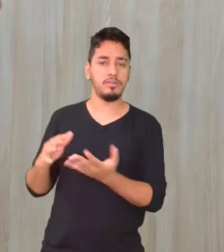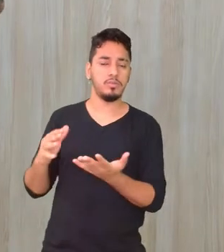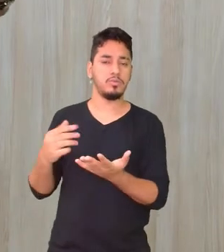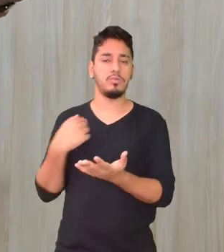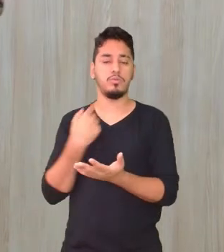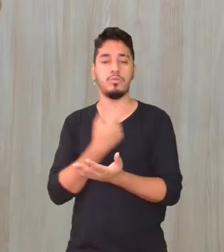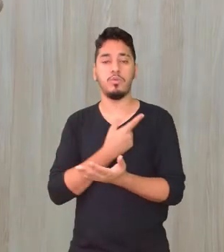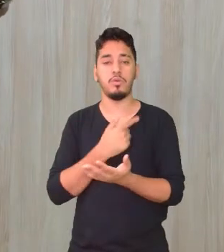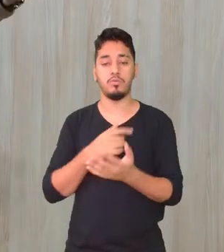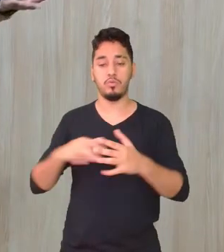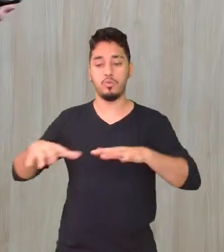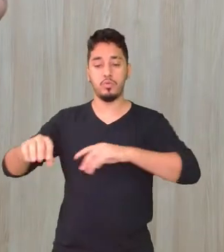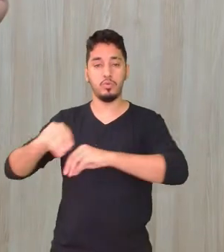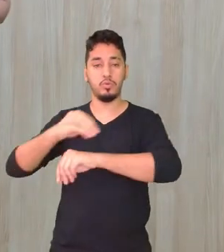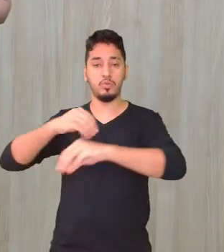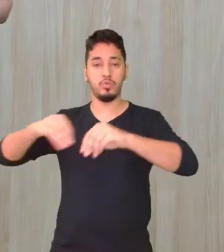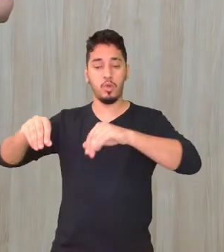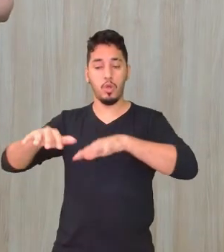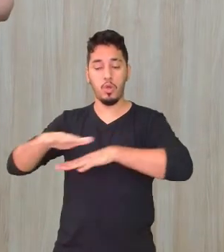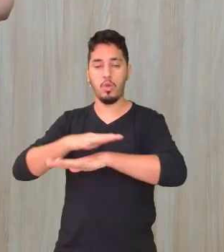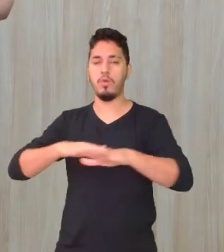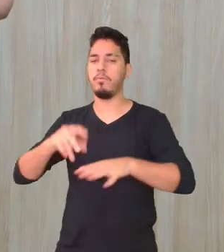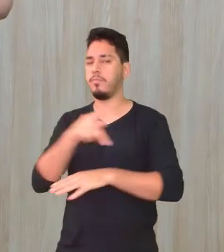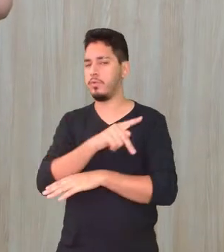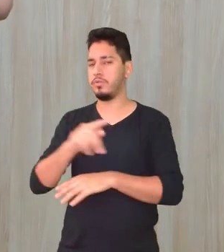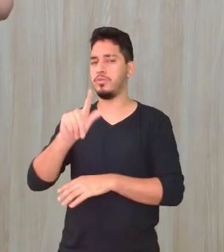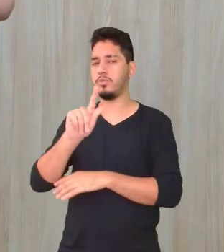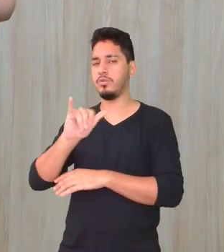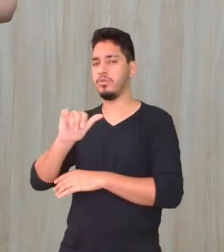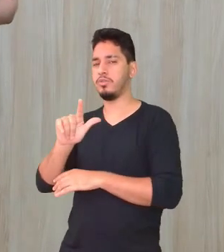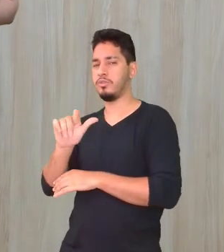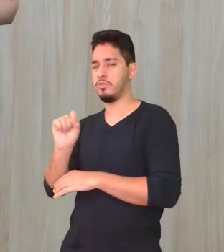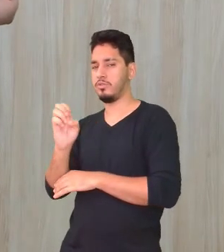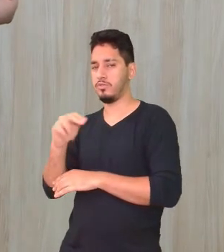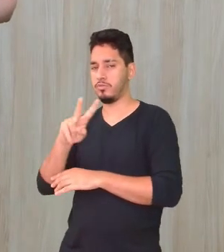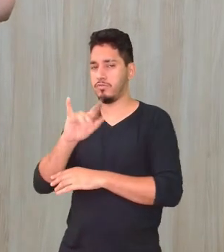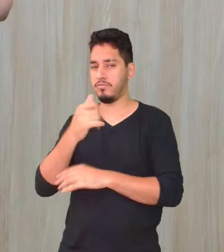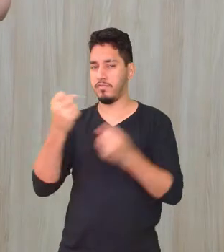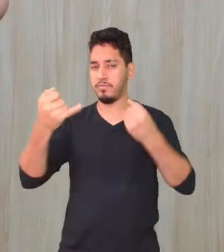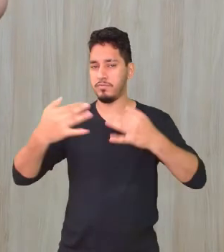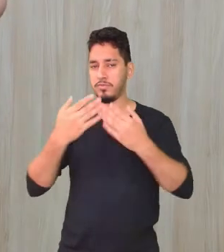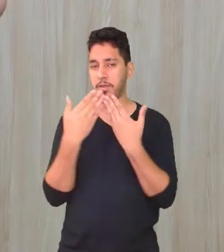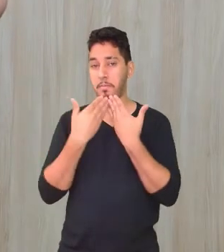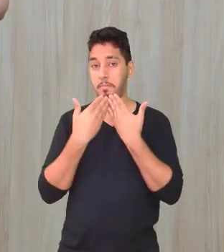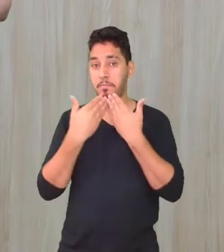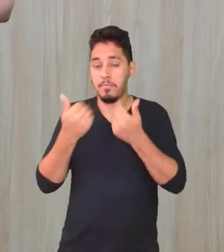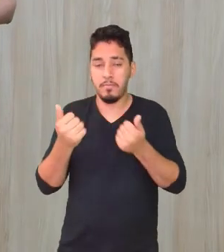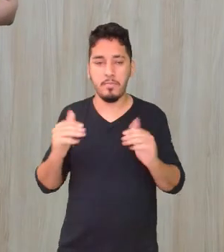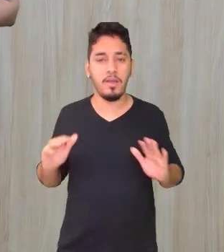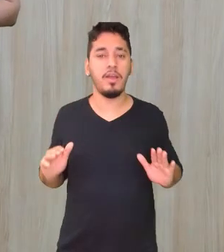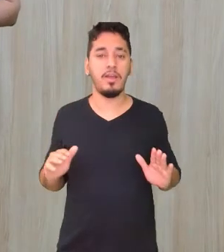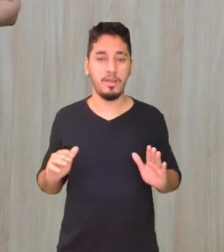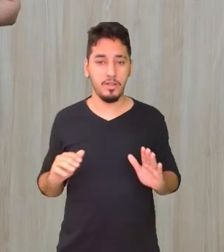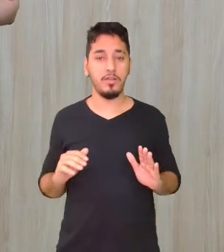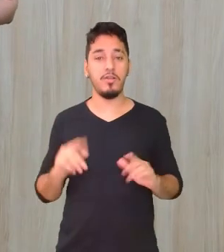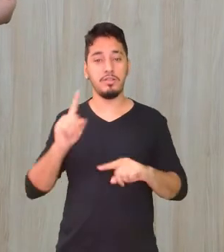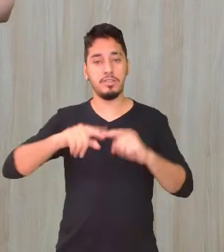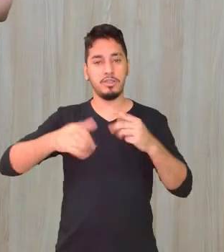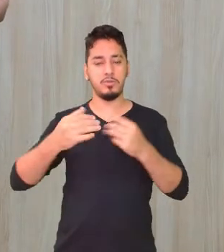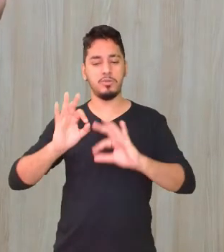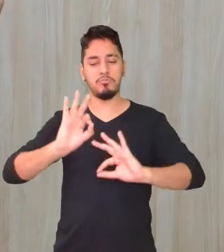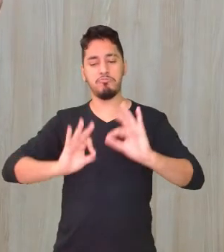nosso solo terrestre, né? Professor Gilson vai falar um pouquinho mais dessa história aí, viu? Da litosfera se movendo, né, professor